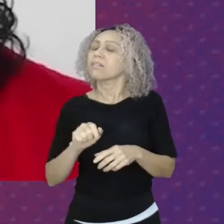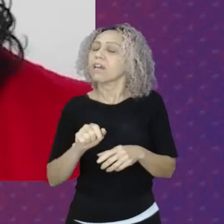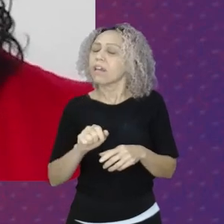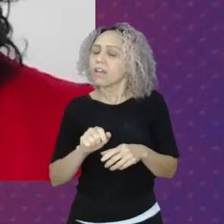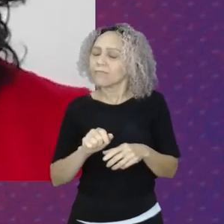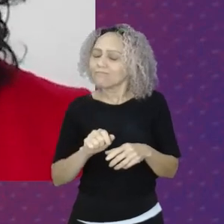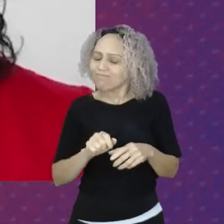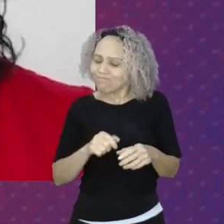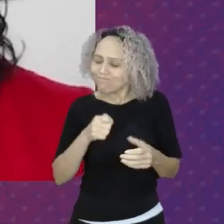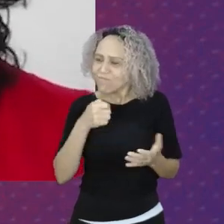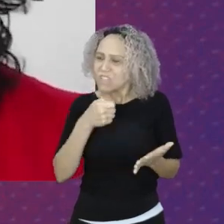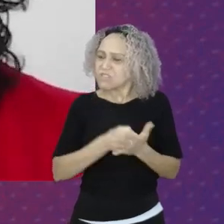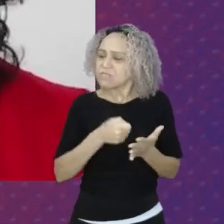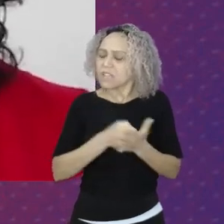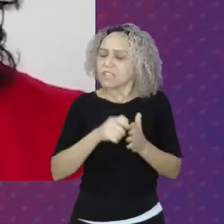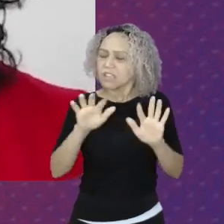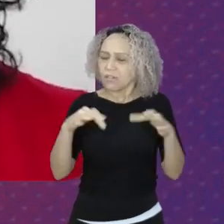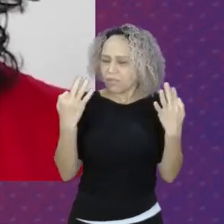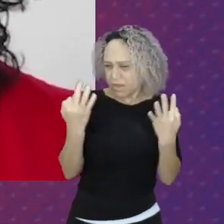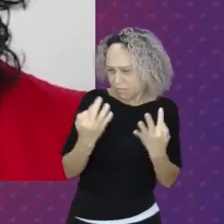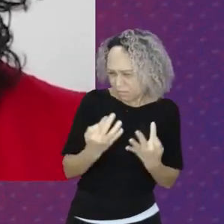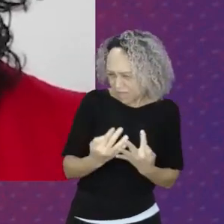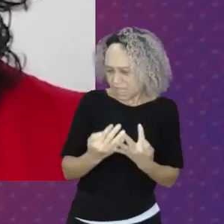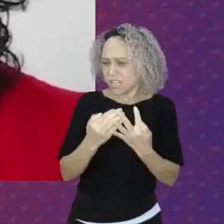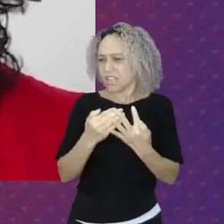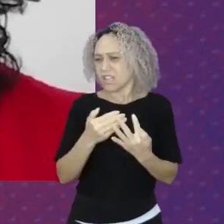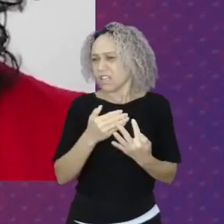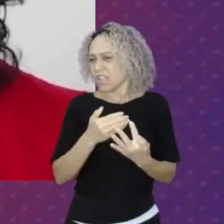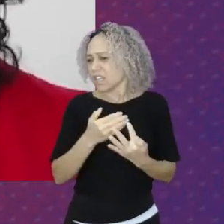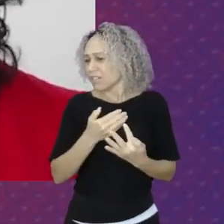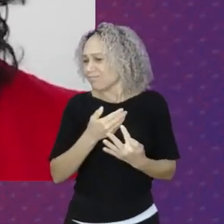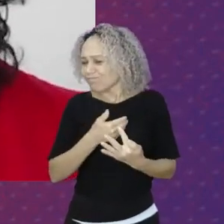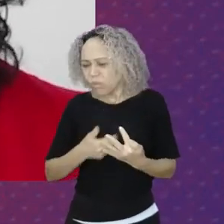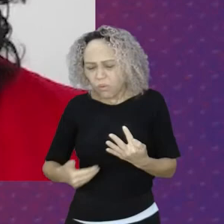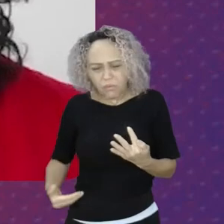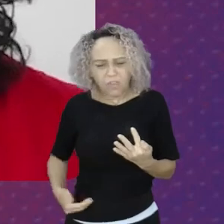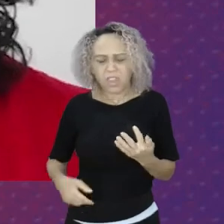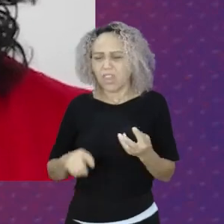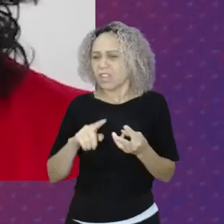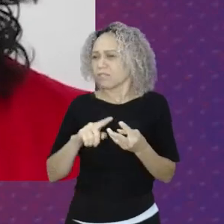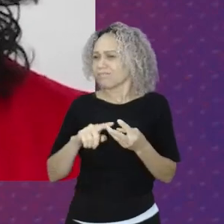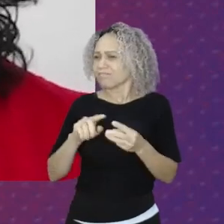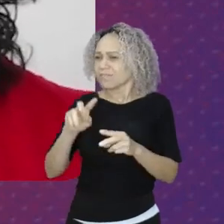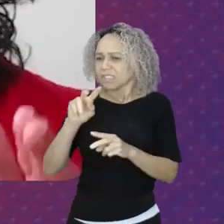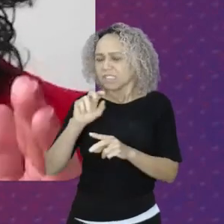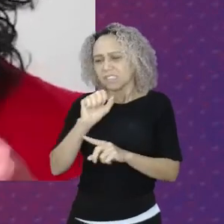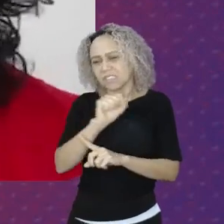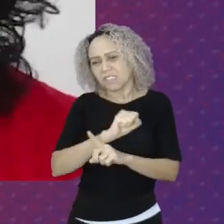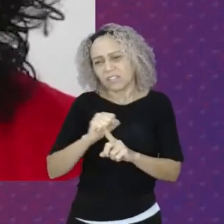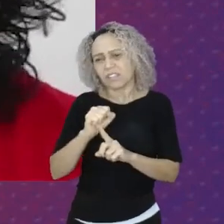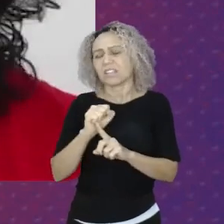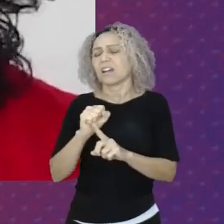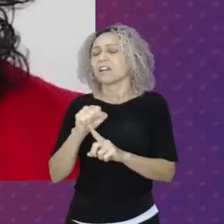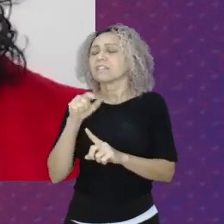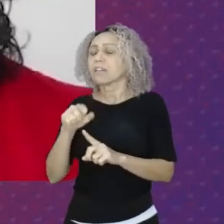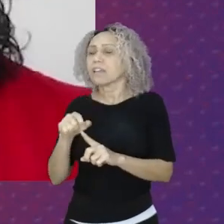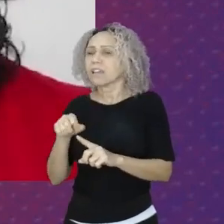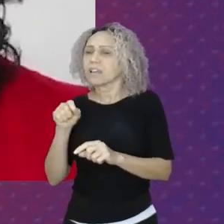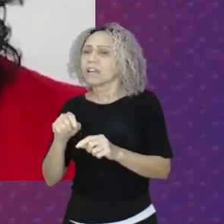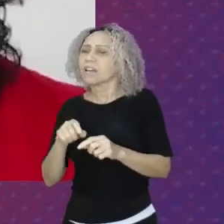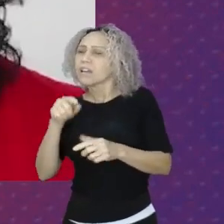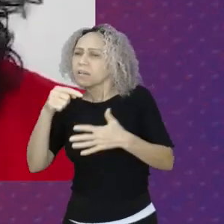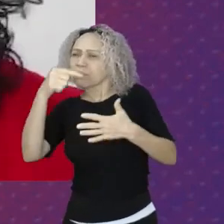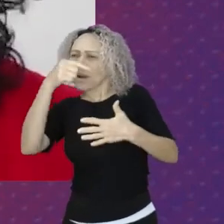poder público assegurar com absoluta prioridade a efetivação dos direitos à vida,